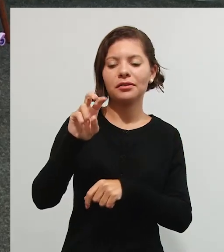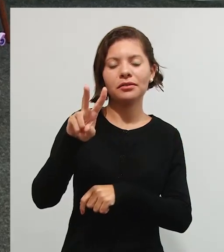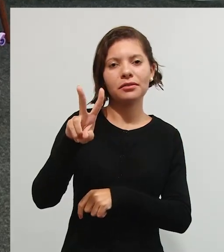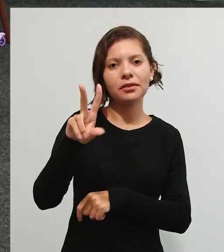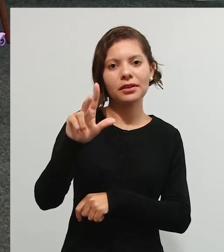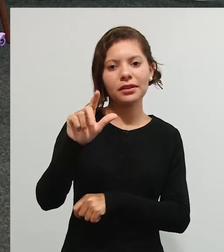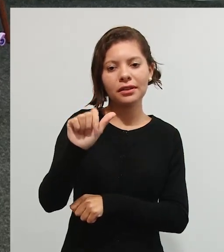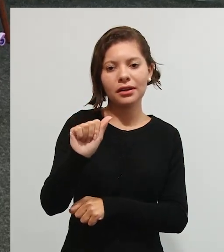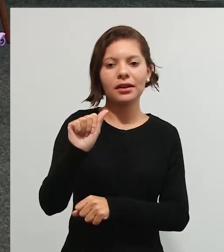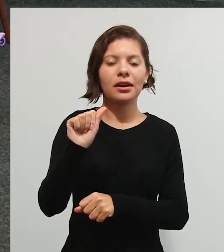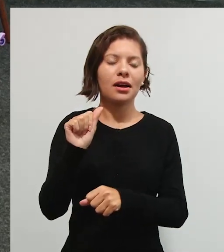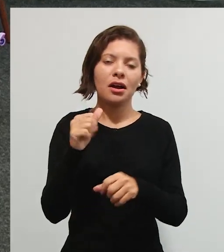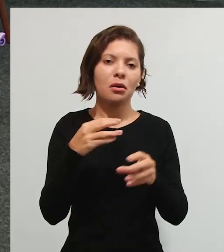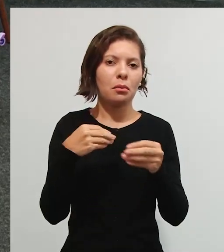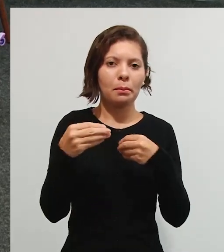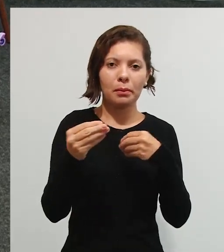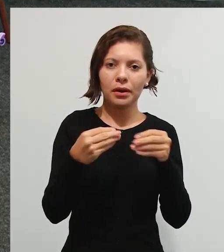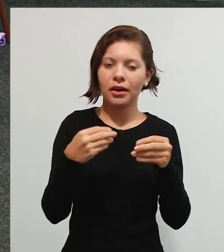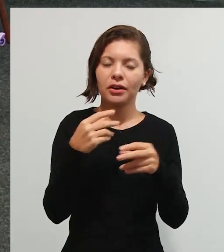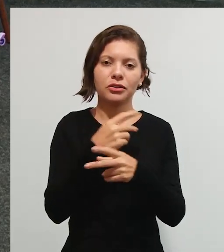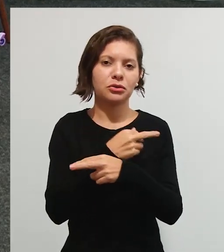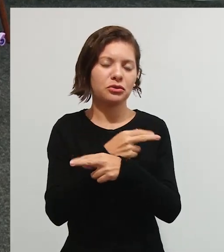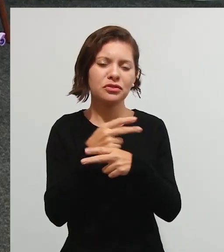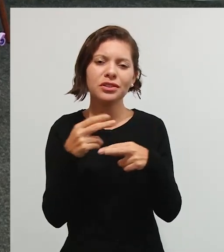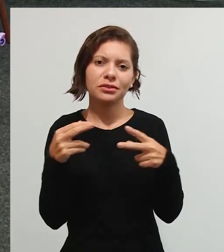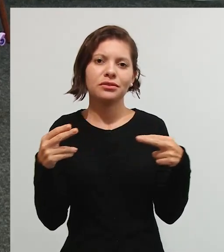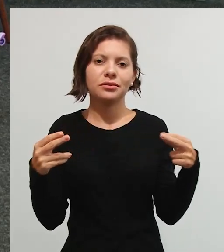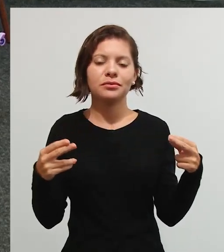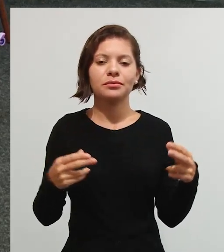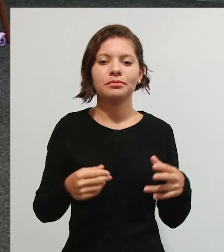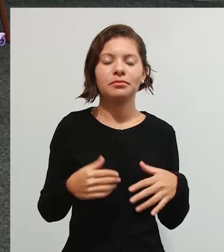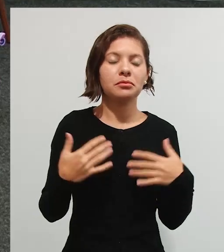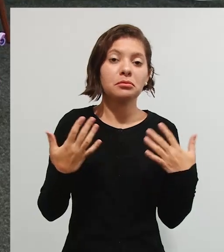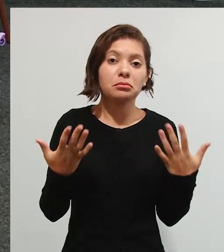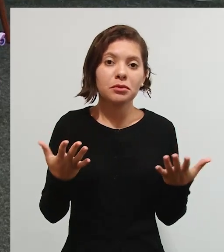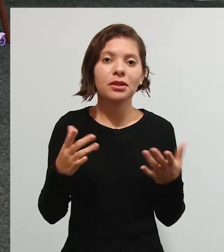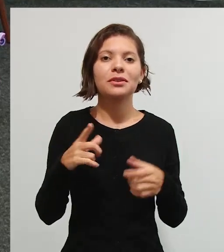EVA, plástico,